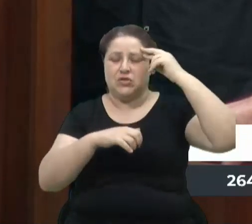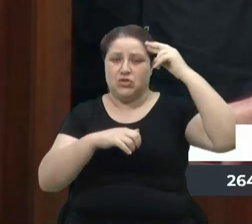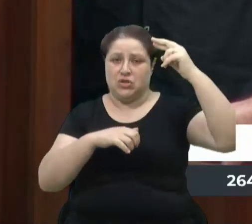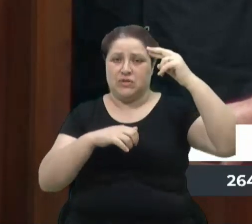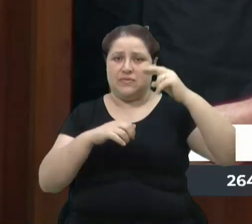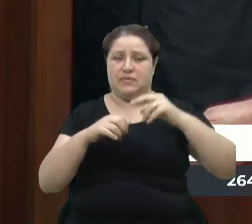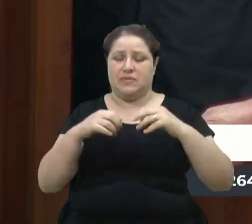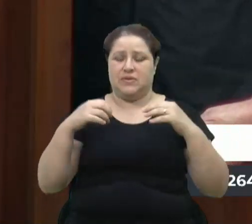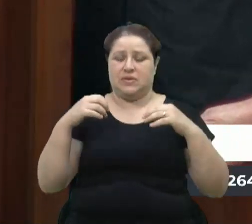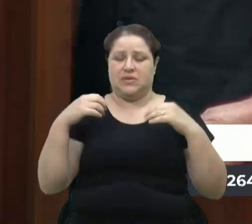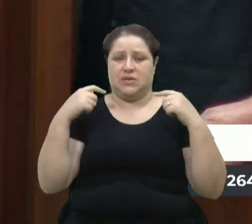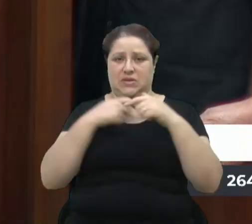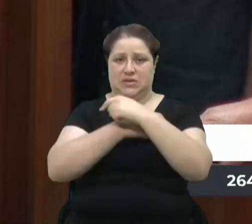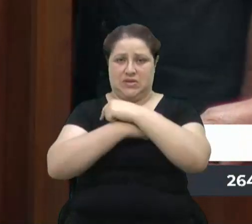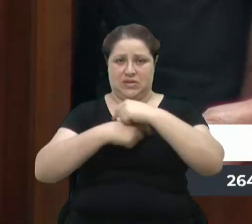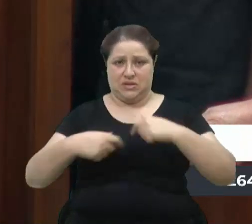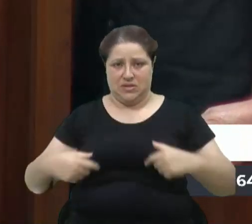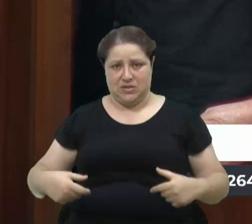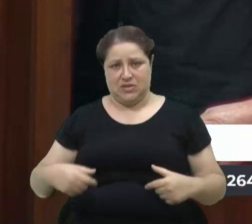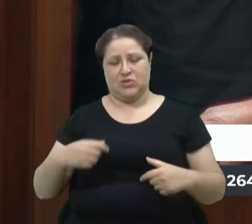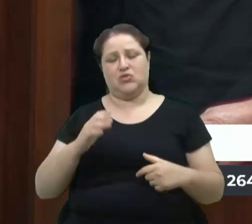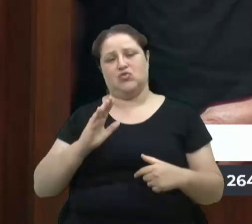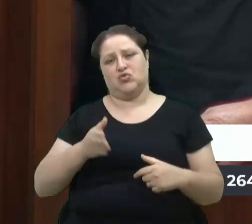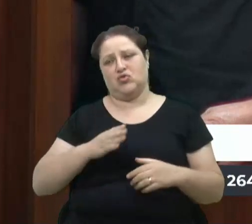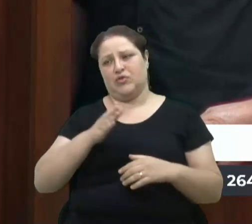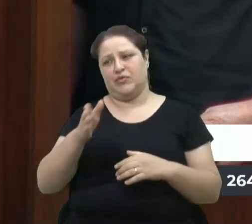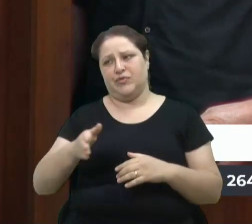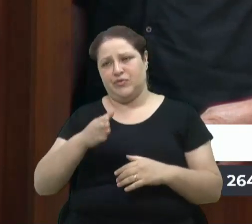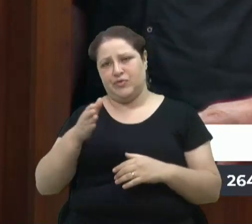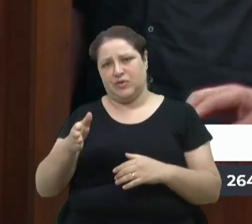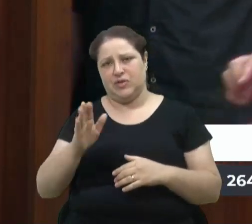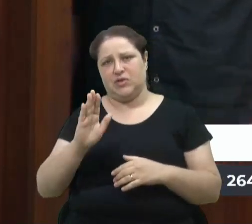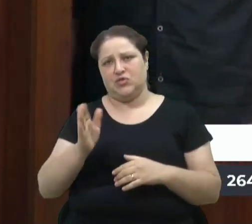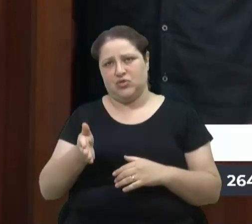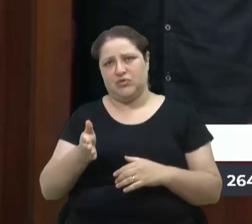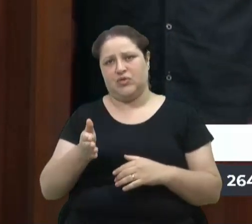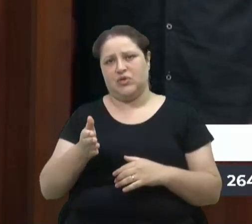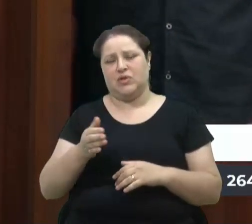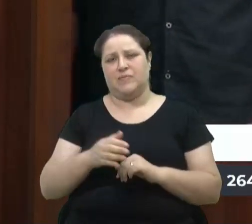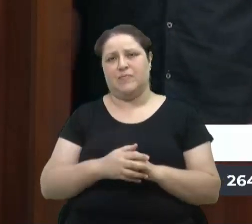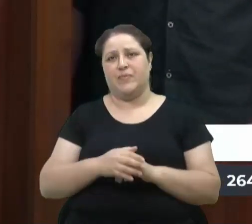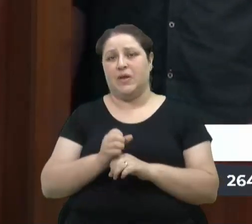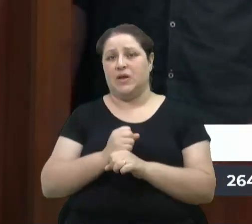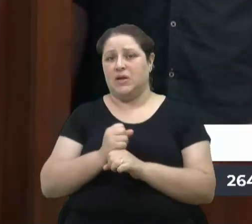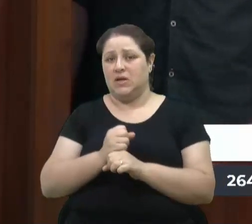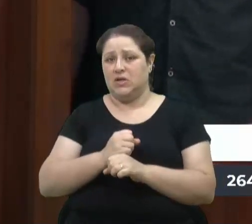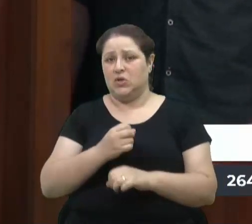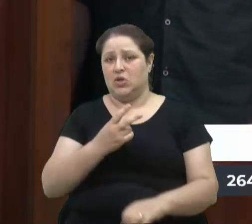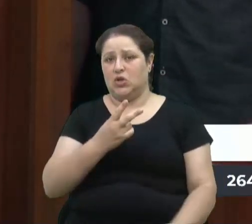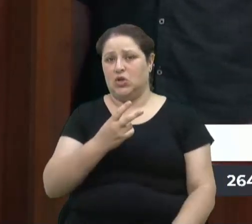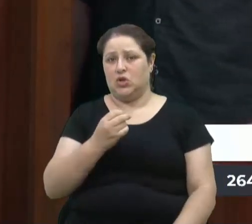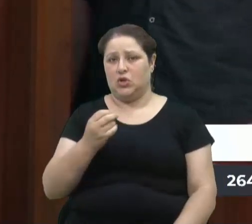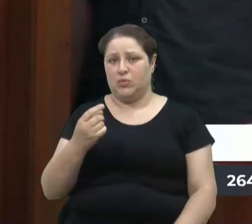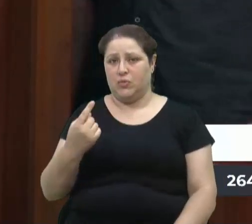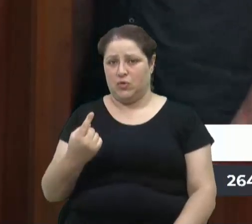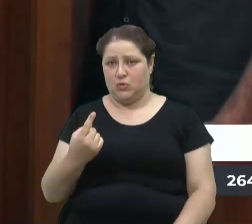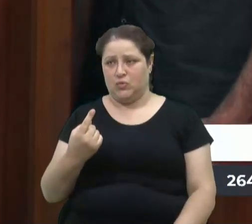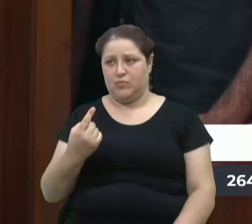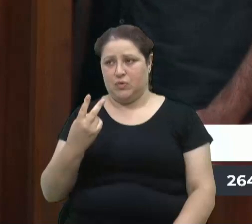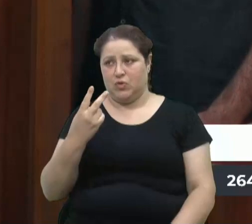uma vez, senhor vereador Gil, nosso líder do governo. Isso foi em 2001. O que ele dizia para